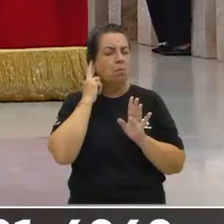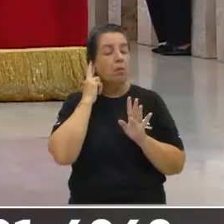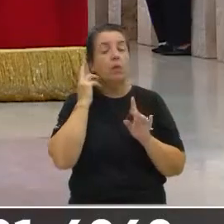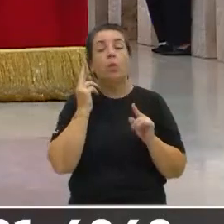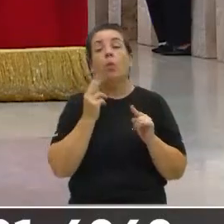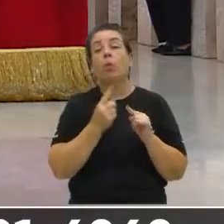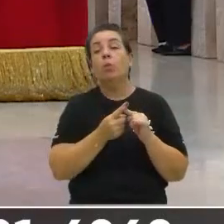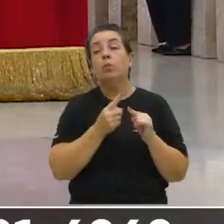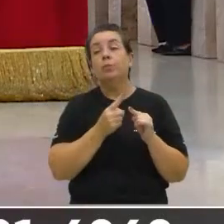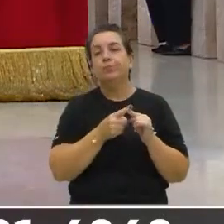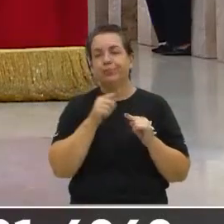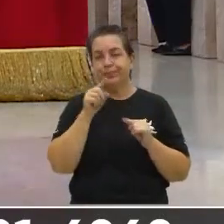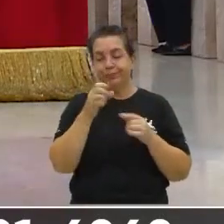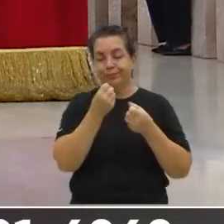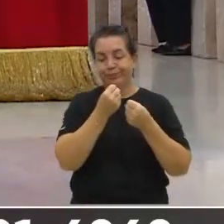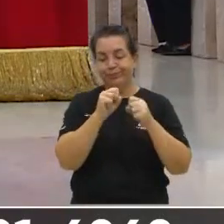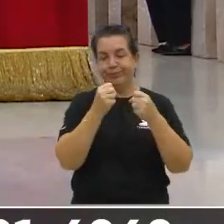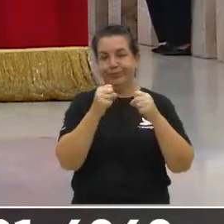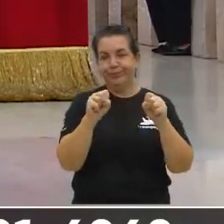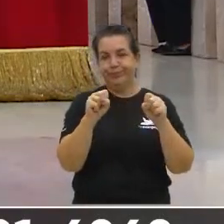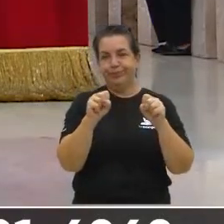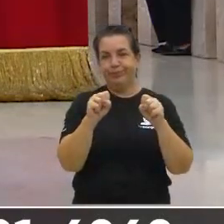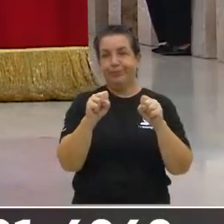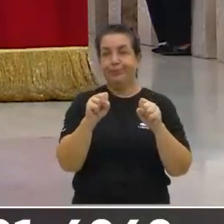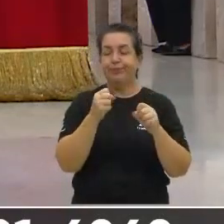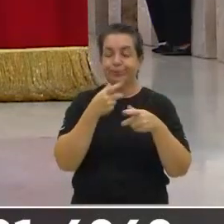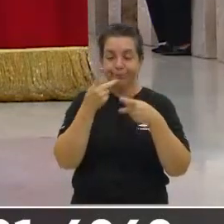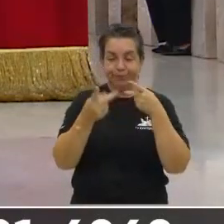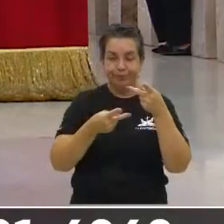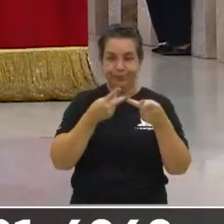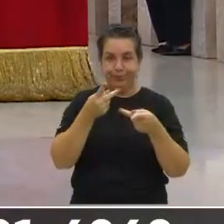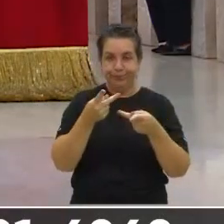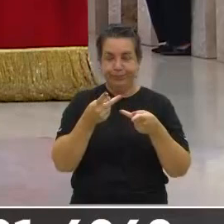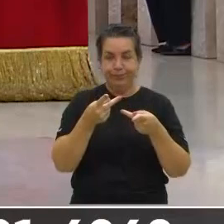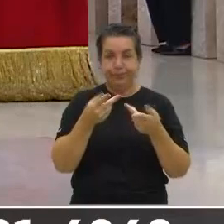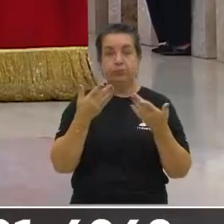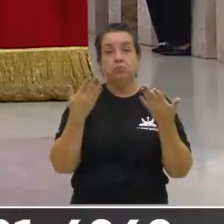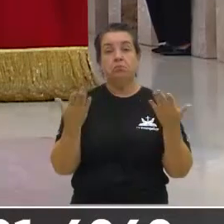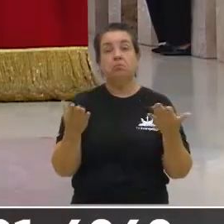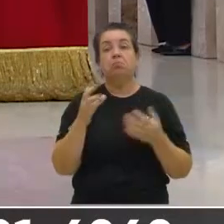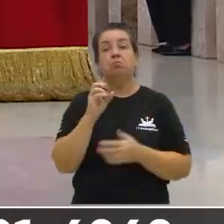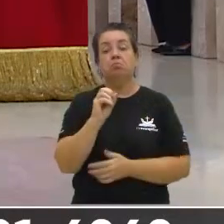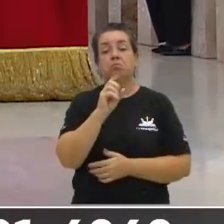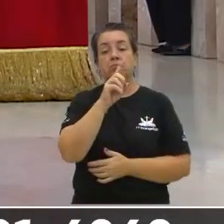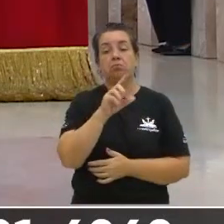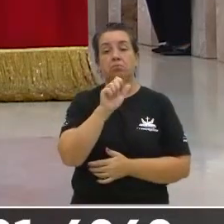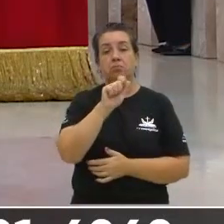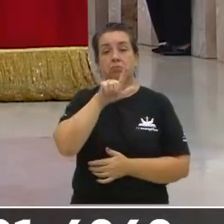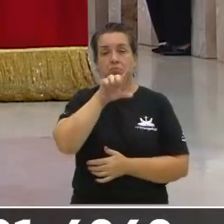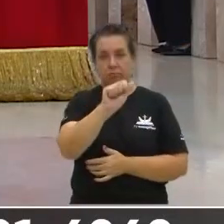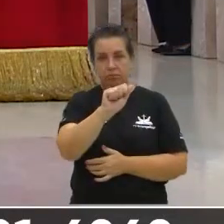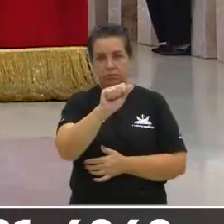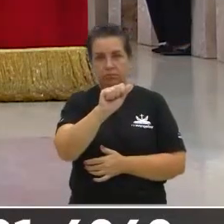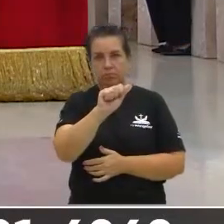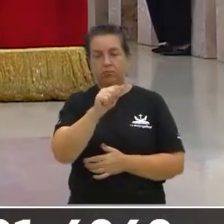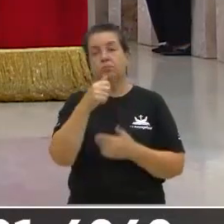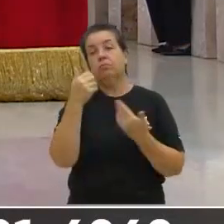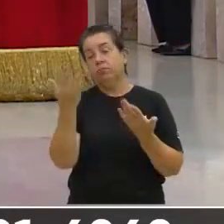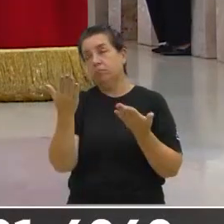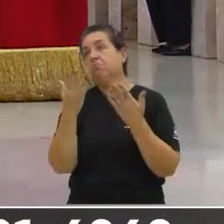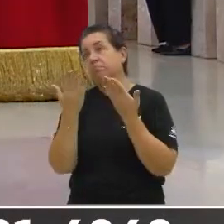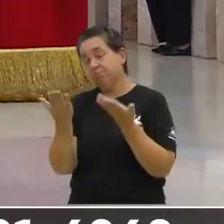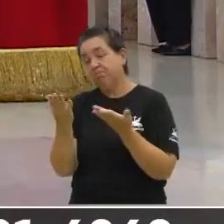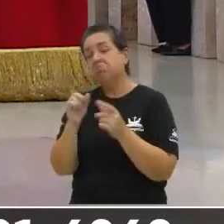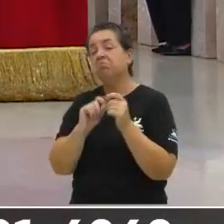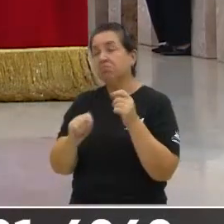que o Salmo vem dizer: oxalá, quer dizer oxalá, assim seja,